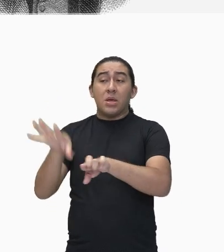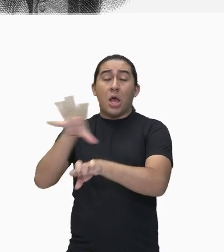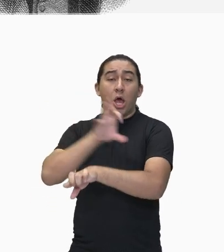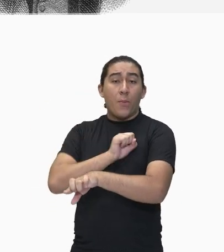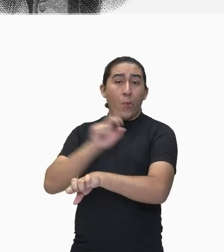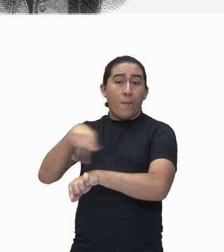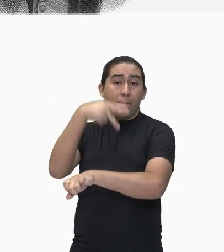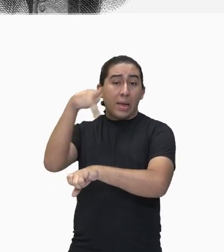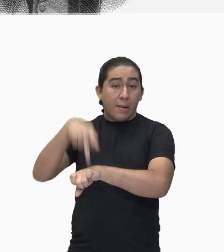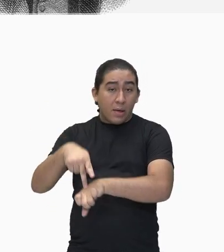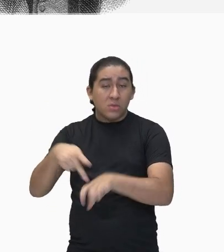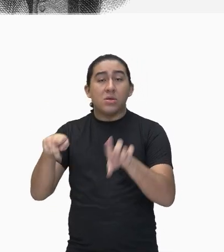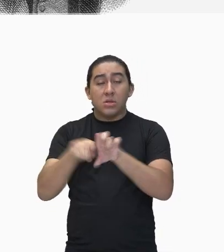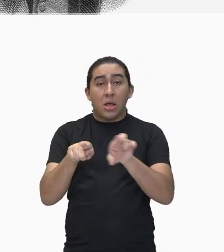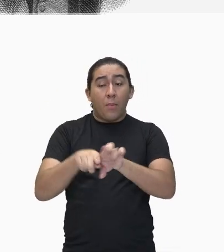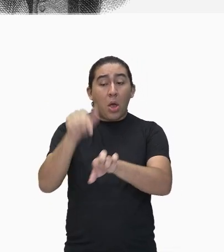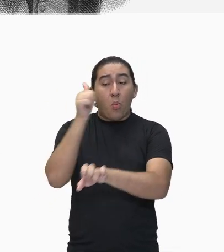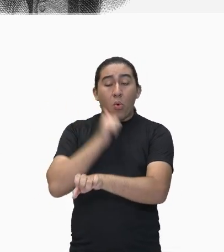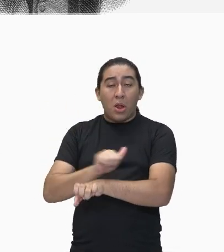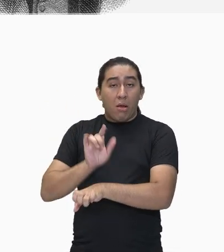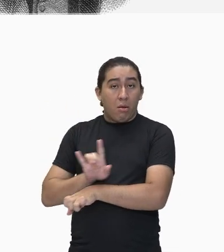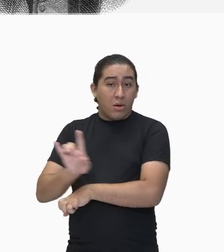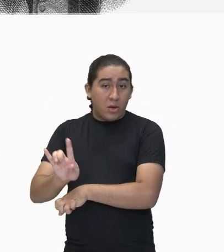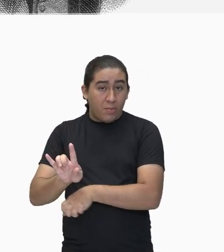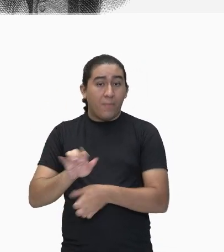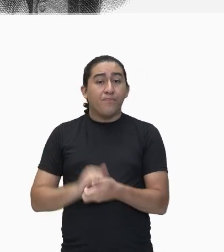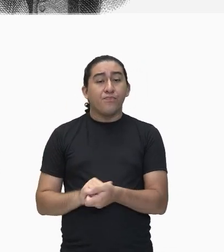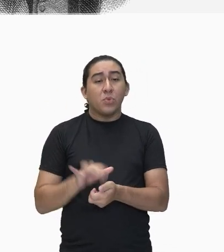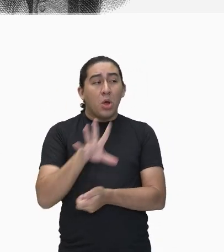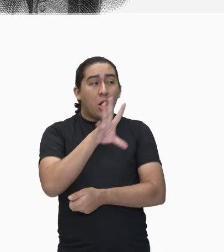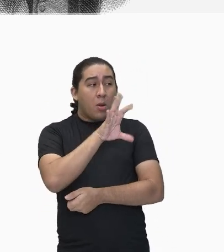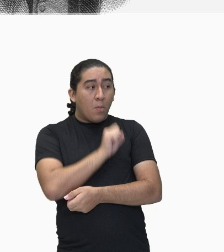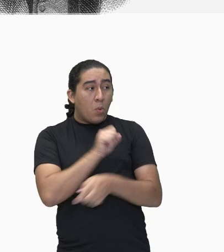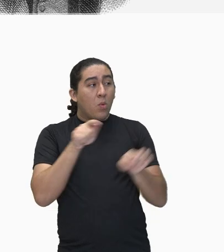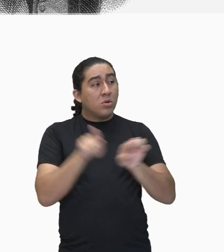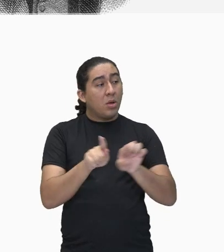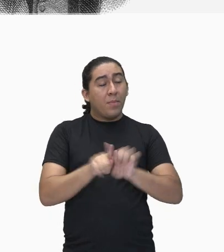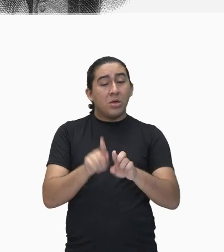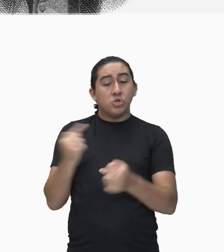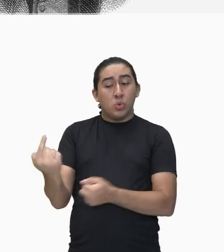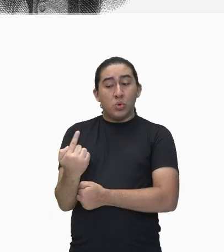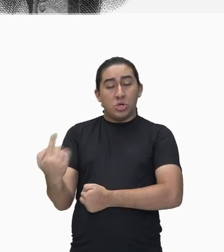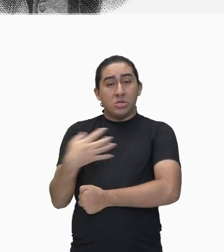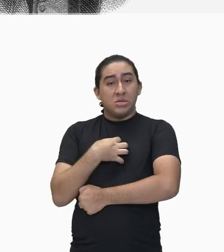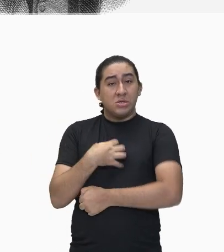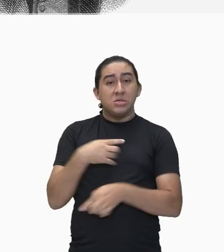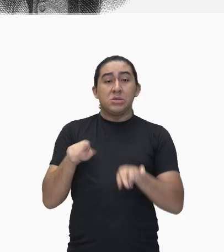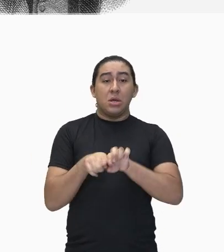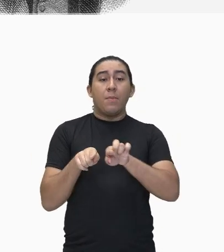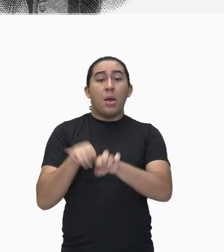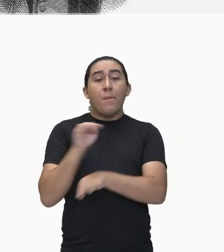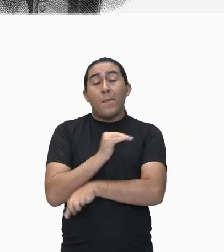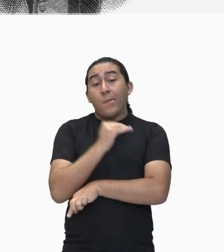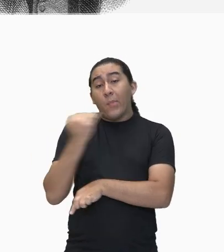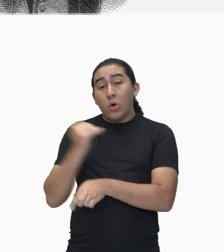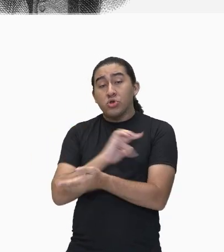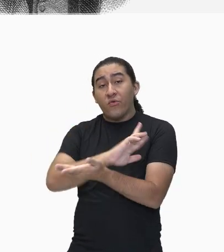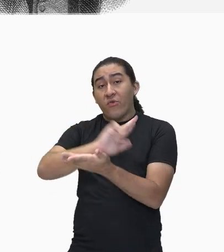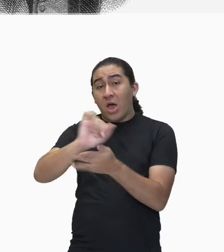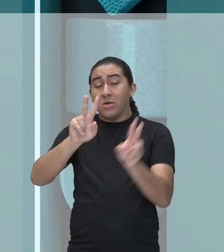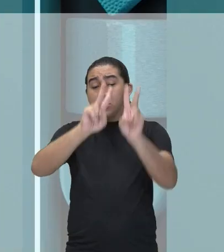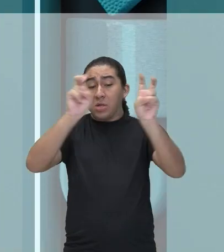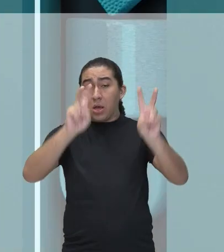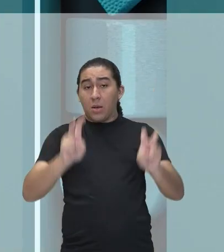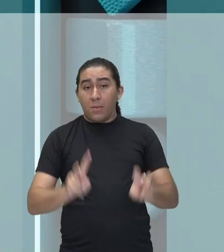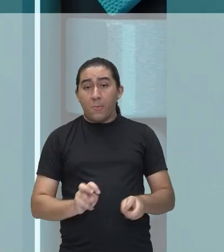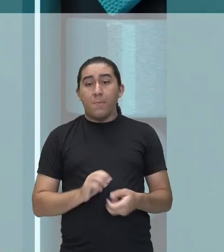à pátria e à mulher amada, o amor, a solidão e a morte, entre outros